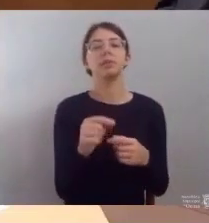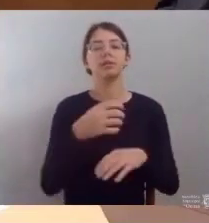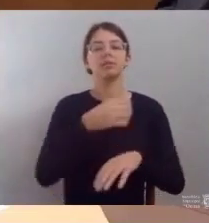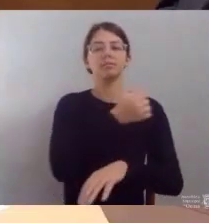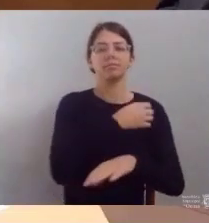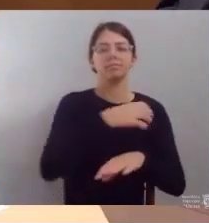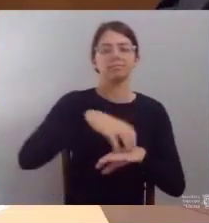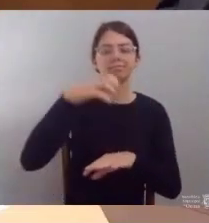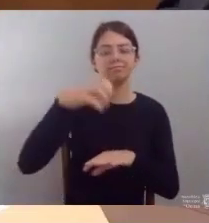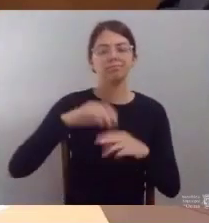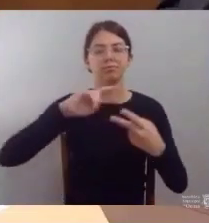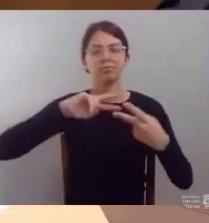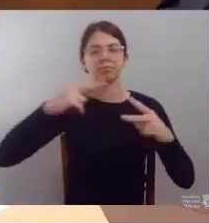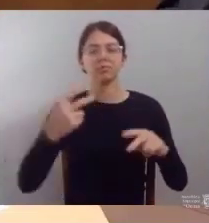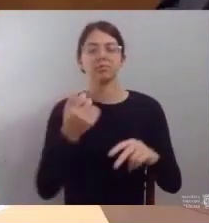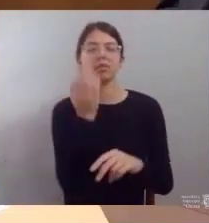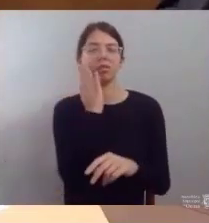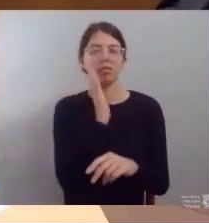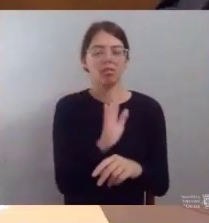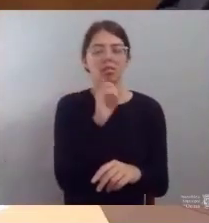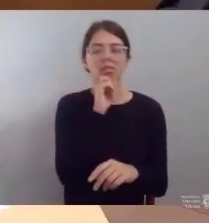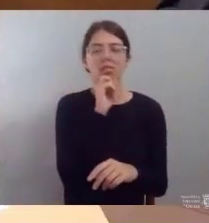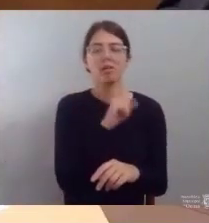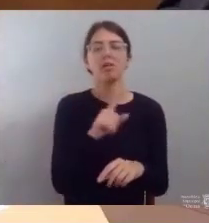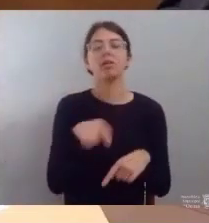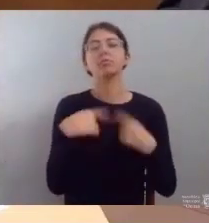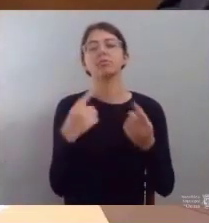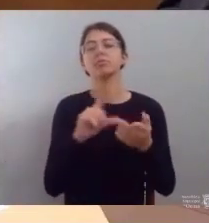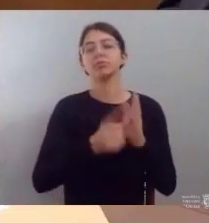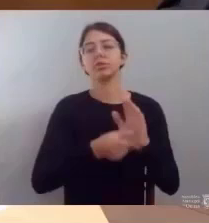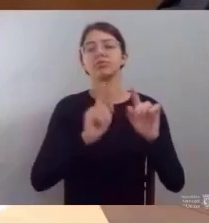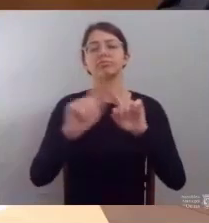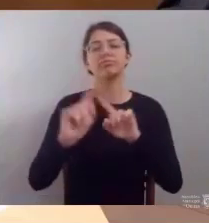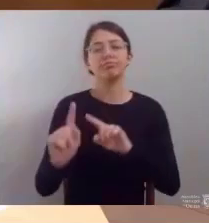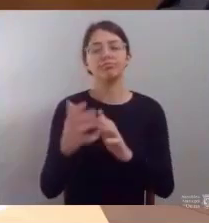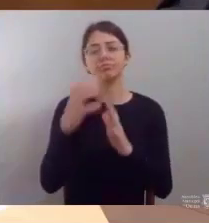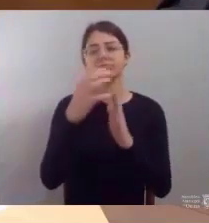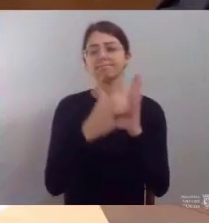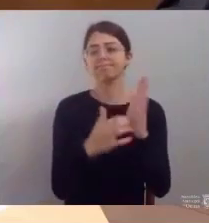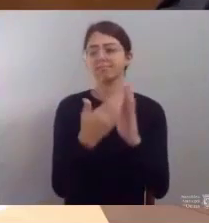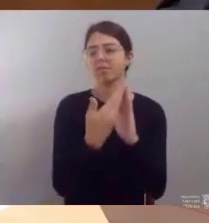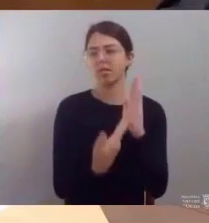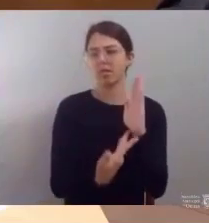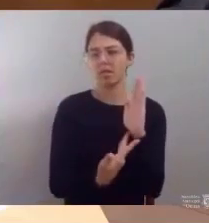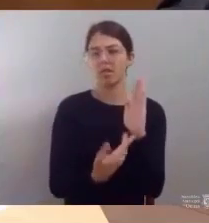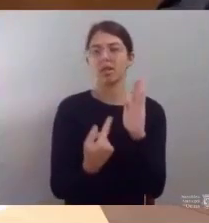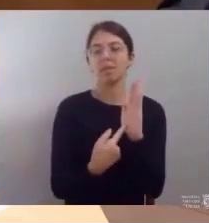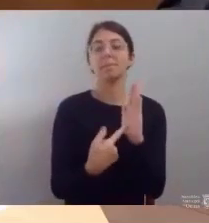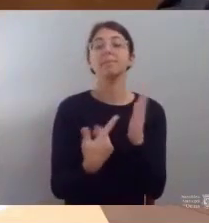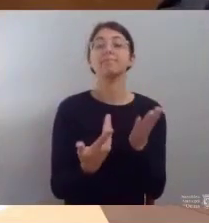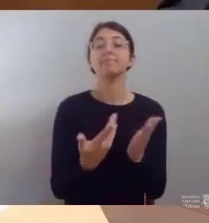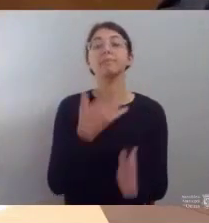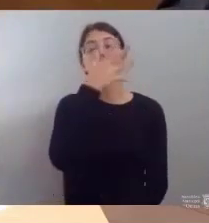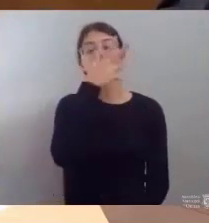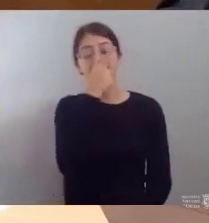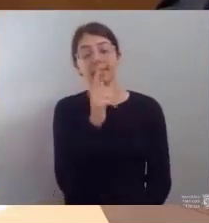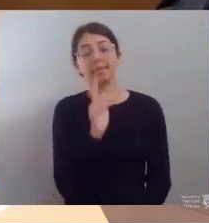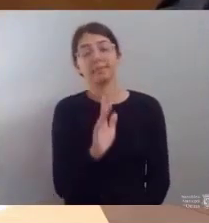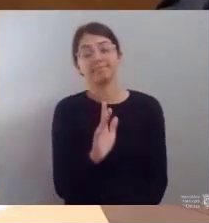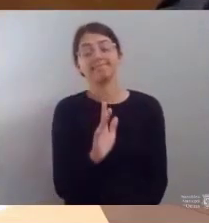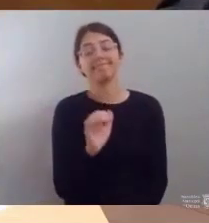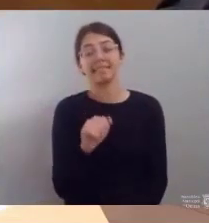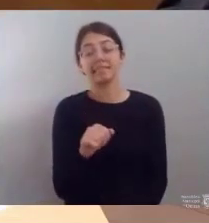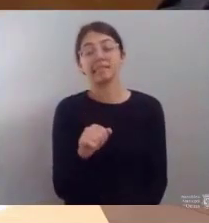outras obras e projetos que se enunciam na informação escrita. Lamenta-se, contudo, que em muitas